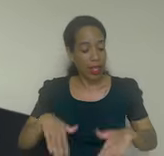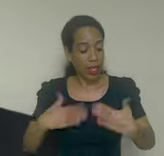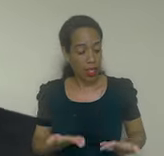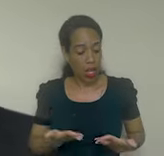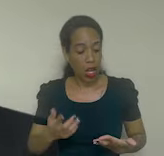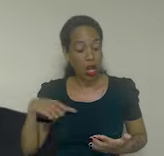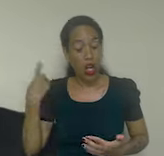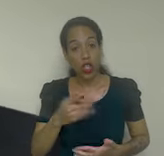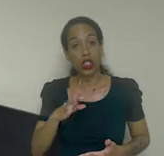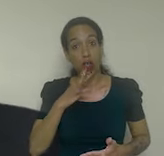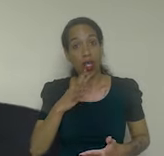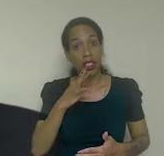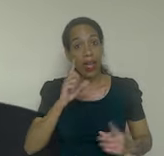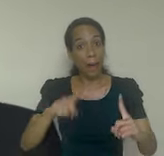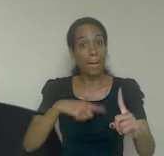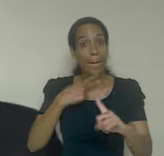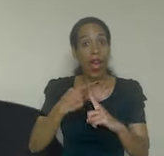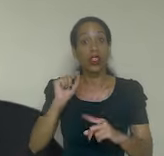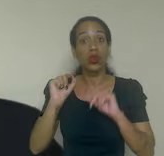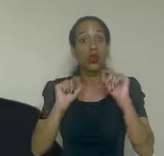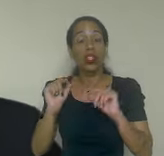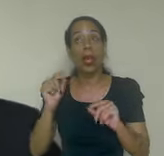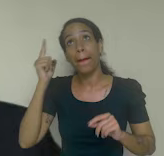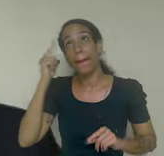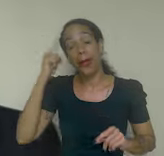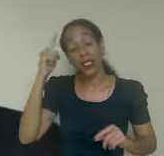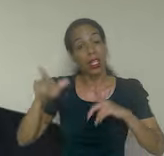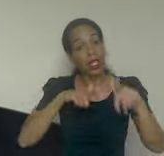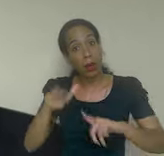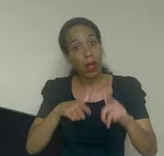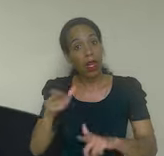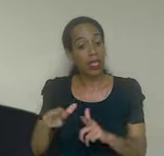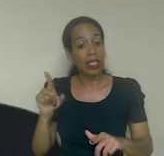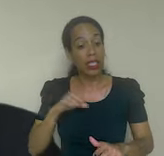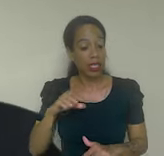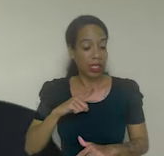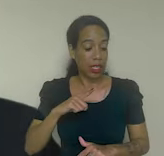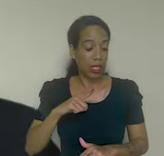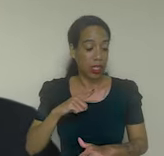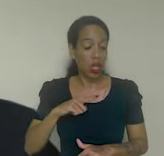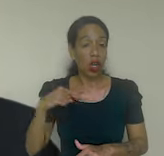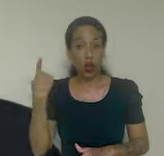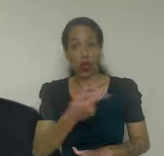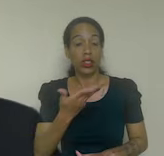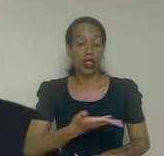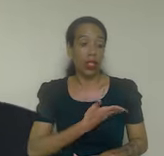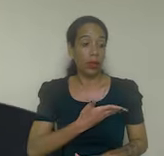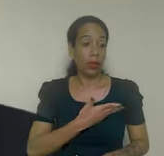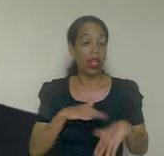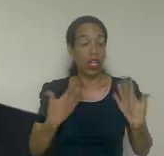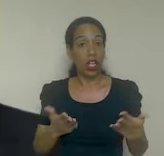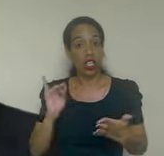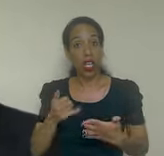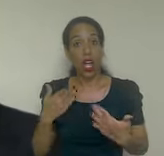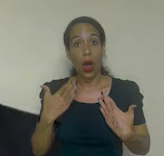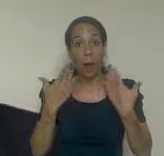daí a gente conhecer um pouquinho mais do que vem pensando, atuando, difundindo os nossos colegas. Antes de